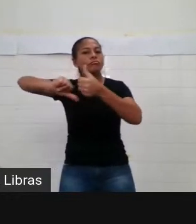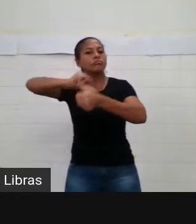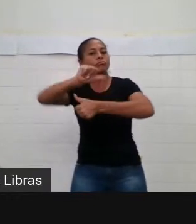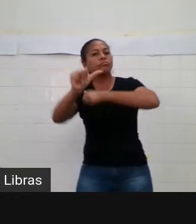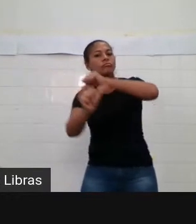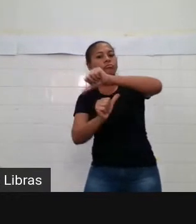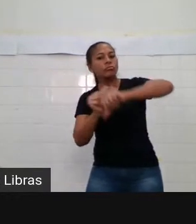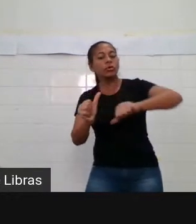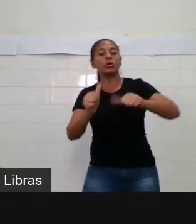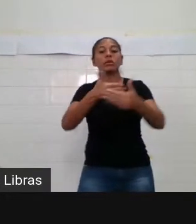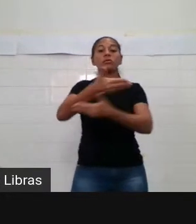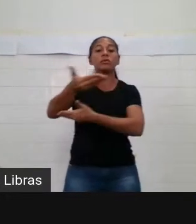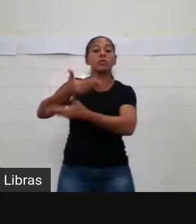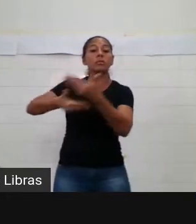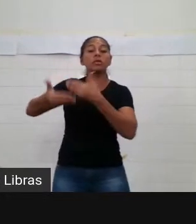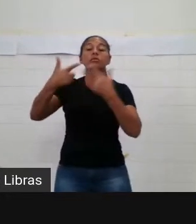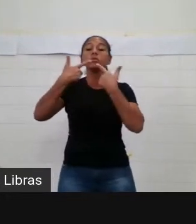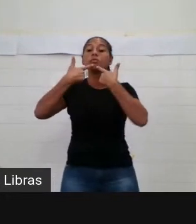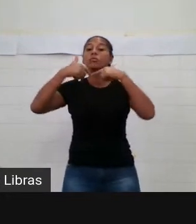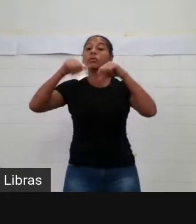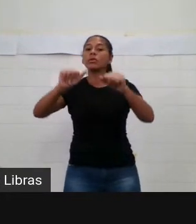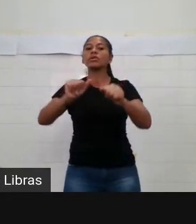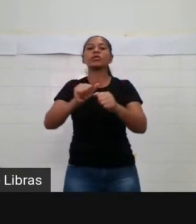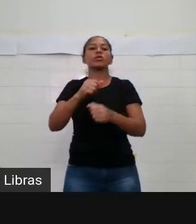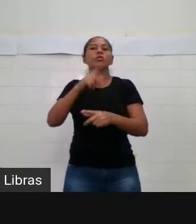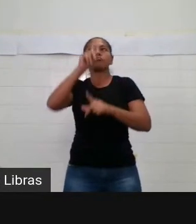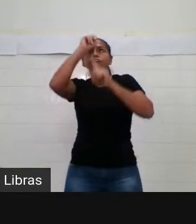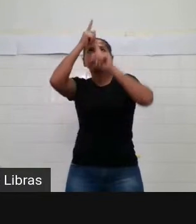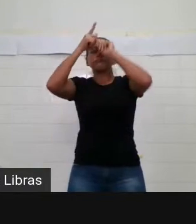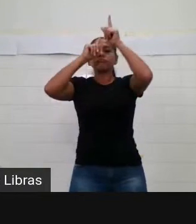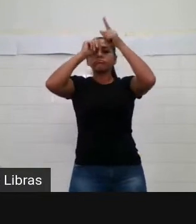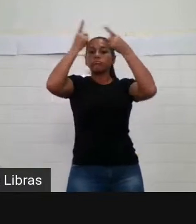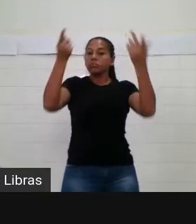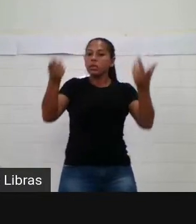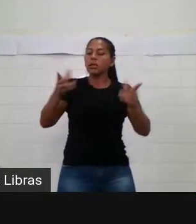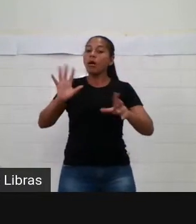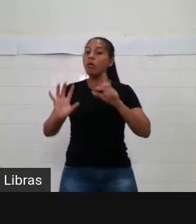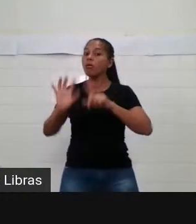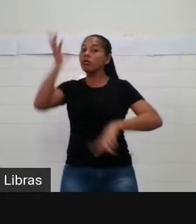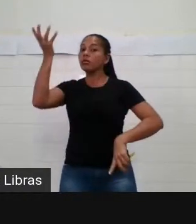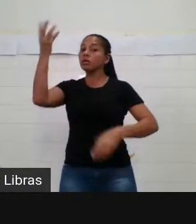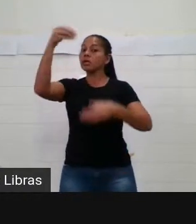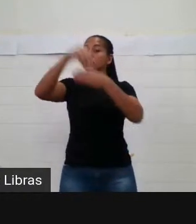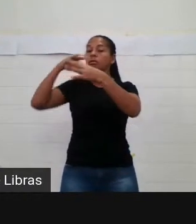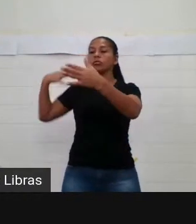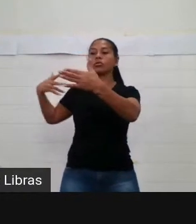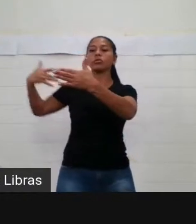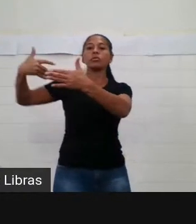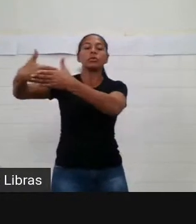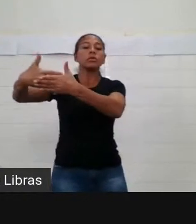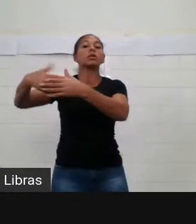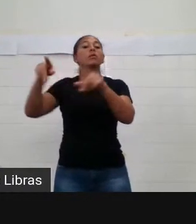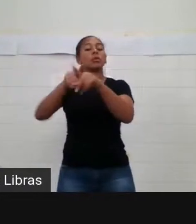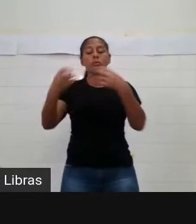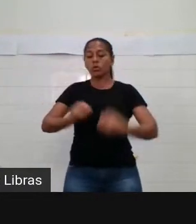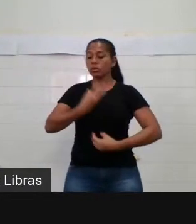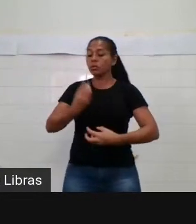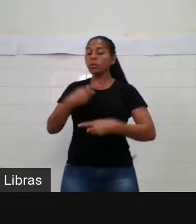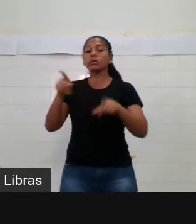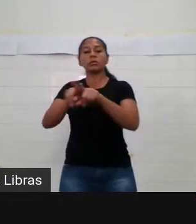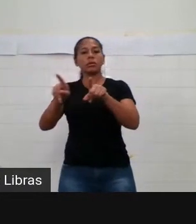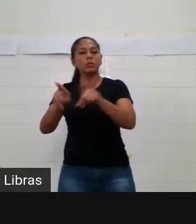de estabelecimento de uma linguagem que é muito criativa se dá no caso da trajetória intelectual de Conceição, tanto na poesia quanto na